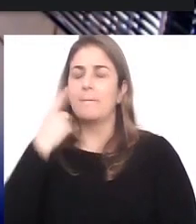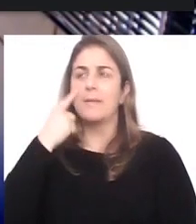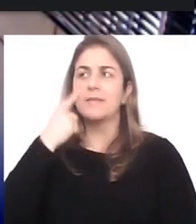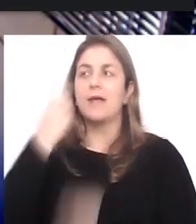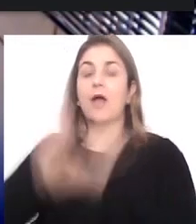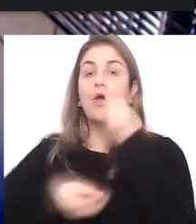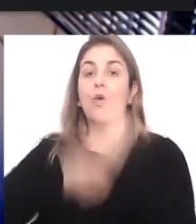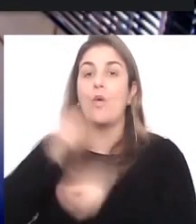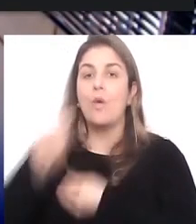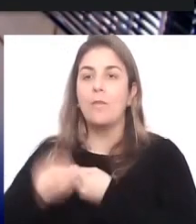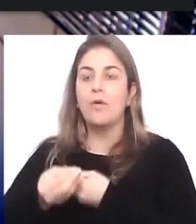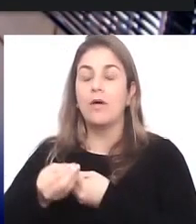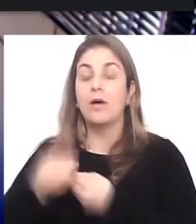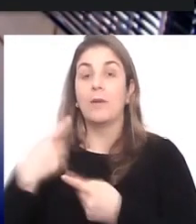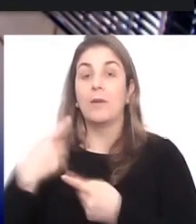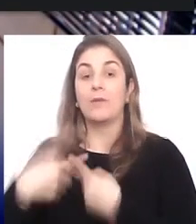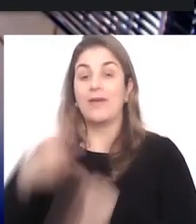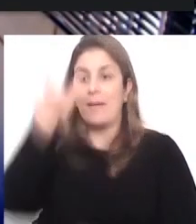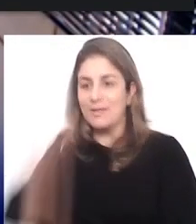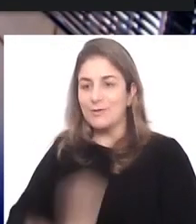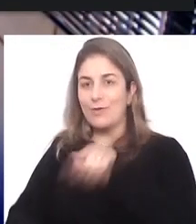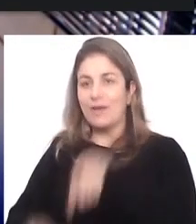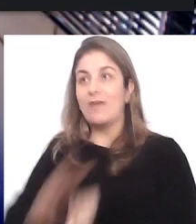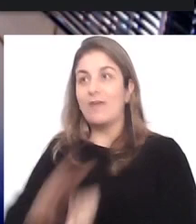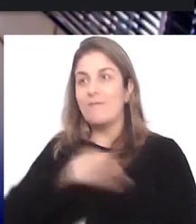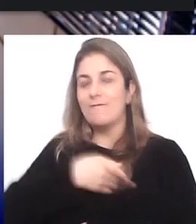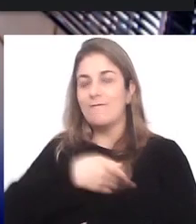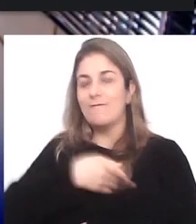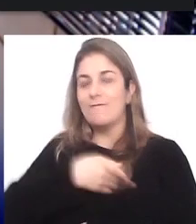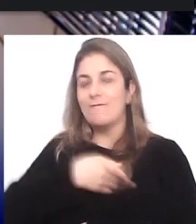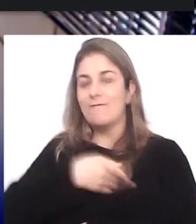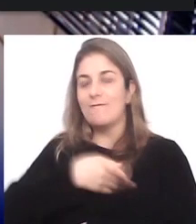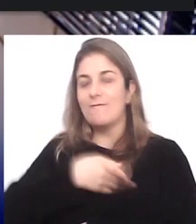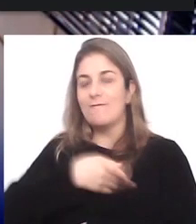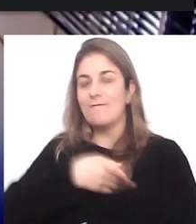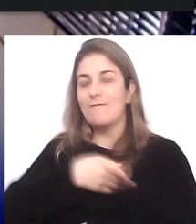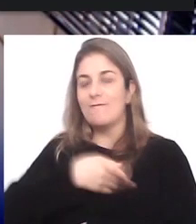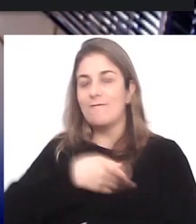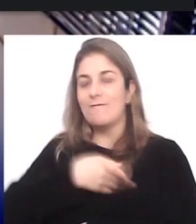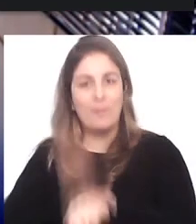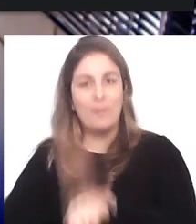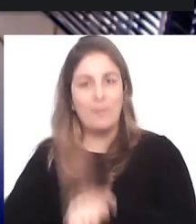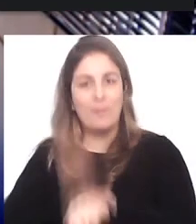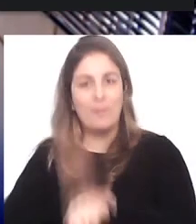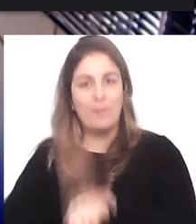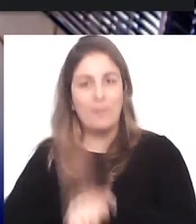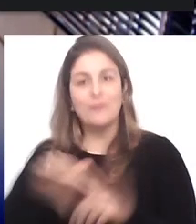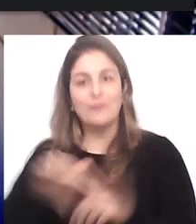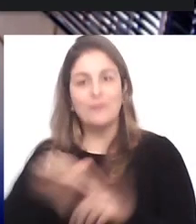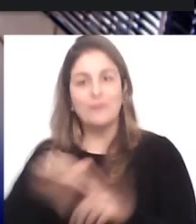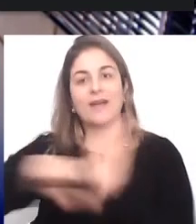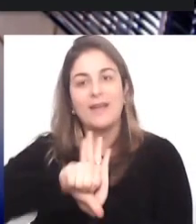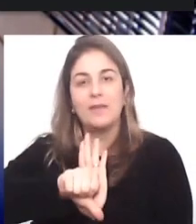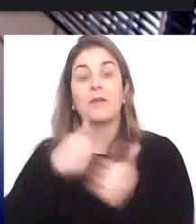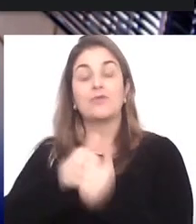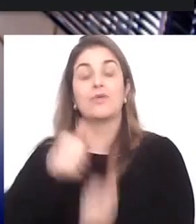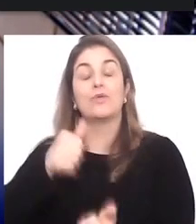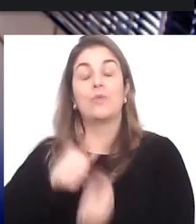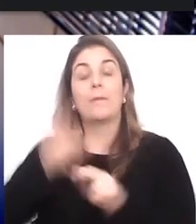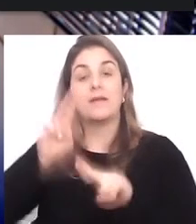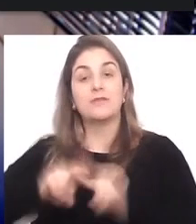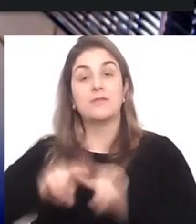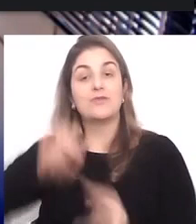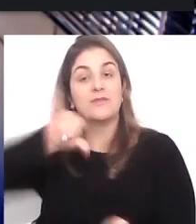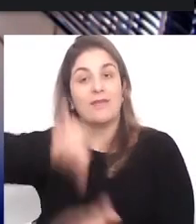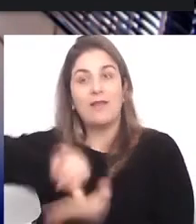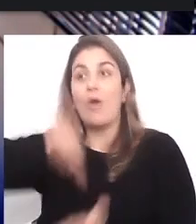quem é condenado vai lá para o presídio central, que está em linha reta de mim aqui, a menos de 5 quilômetros, aonde lá é o mundo real, é o